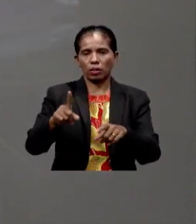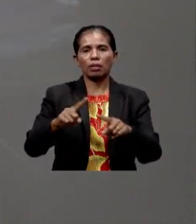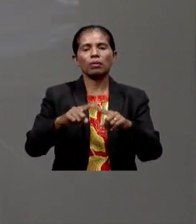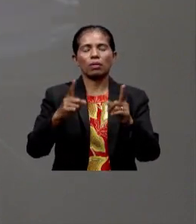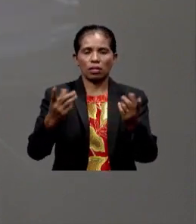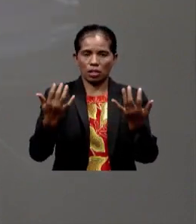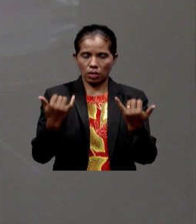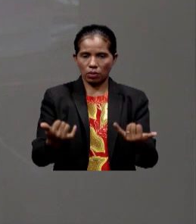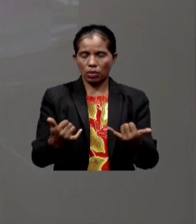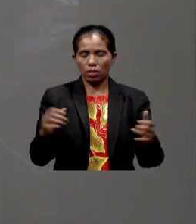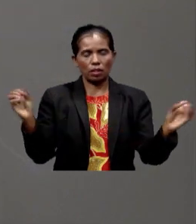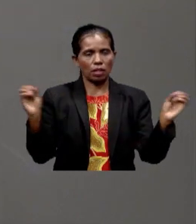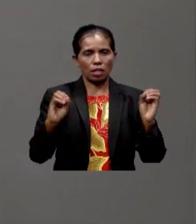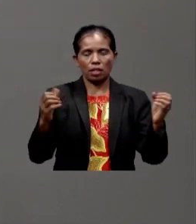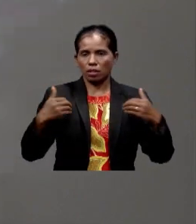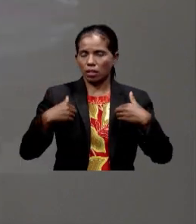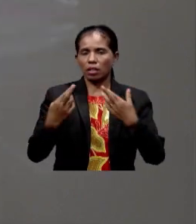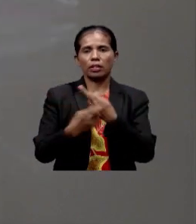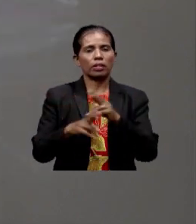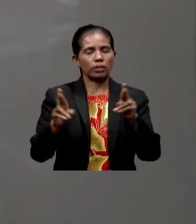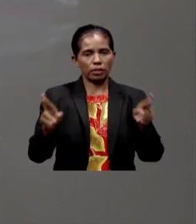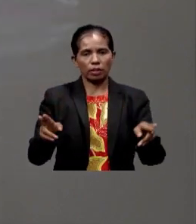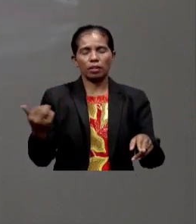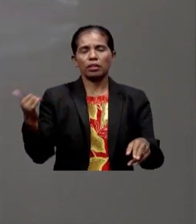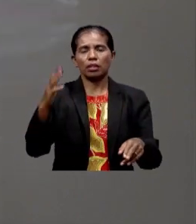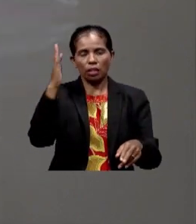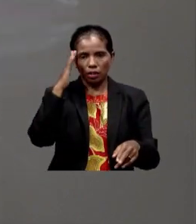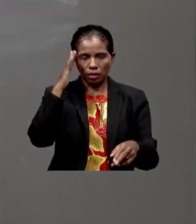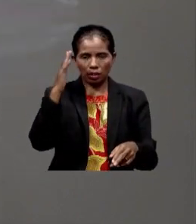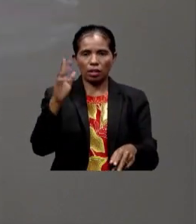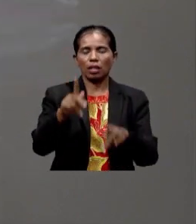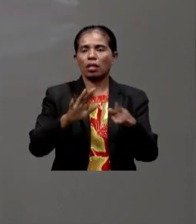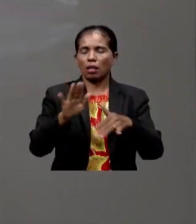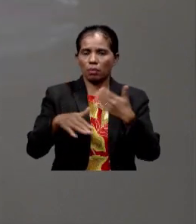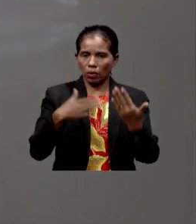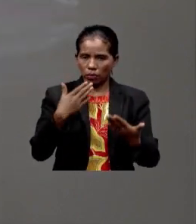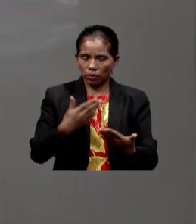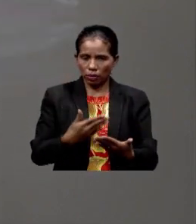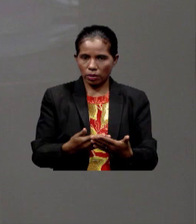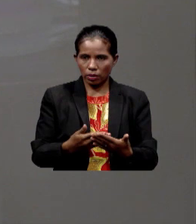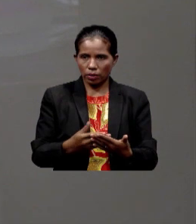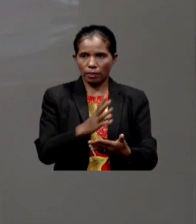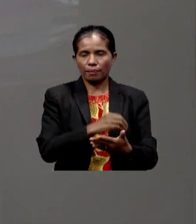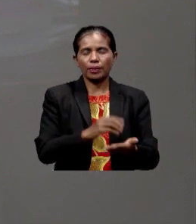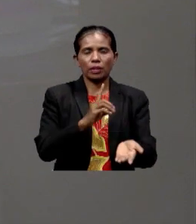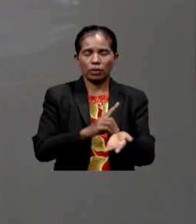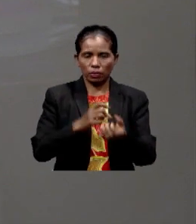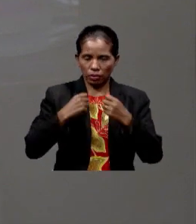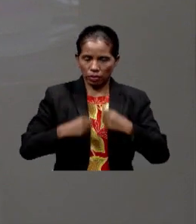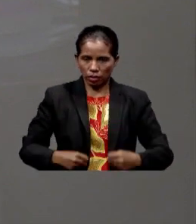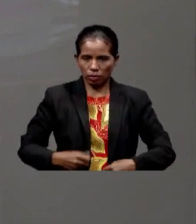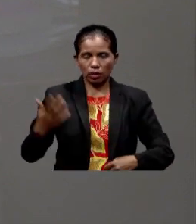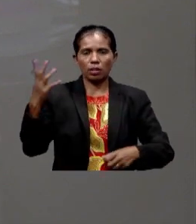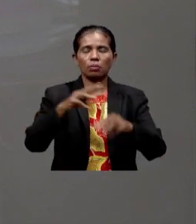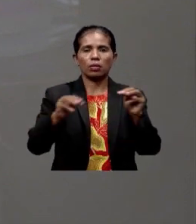lorong la iha resultado. Sira reconhece di ang kata em hototu profesional Saudi iha